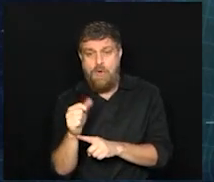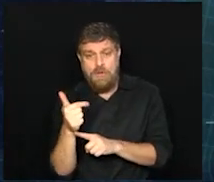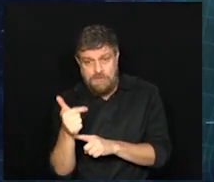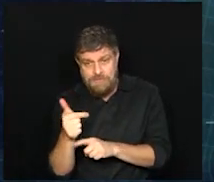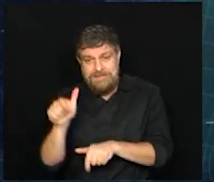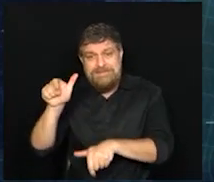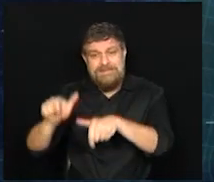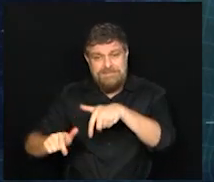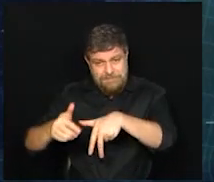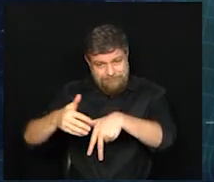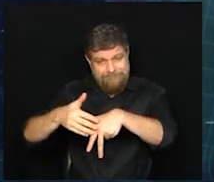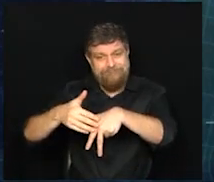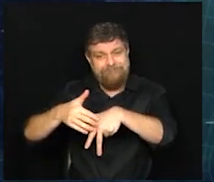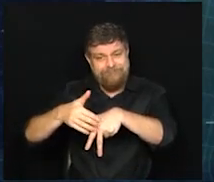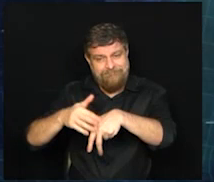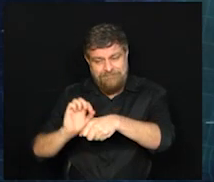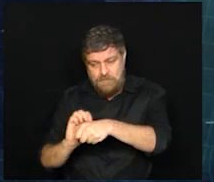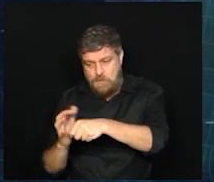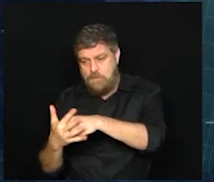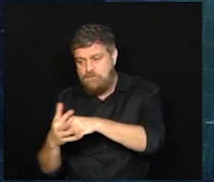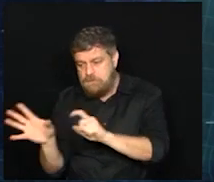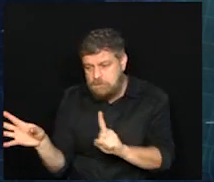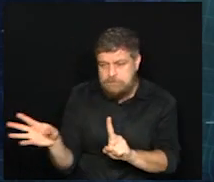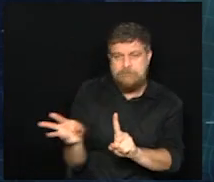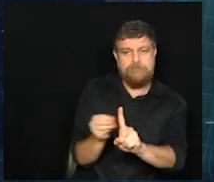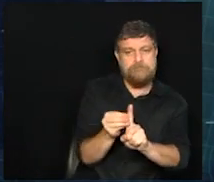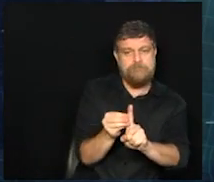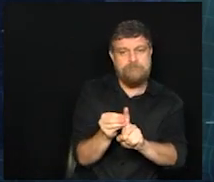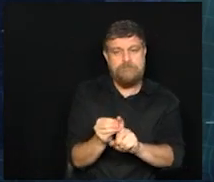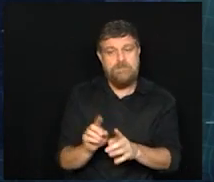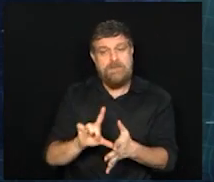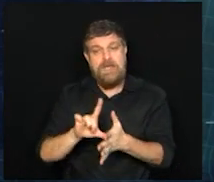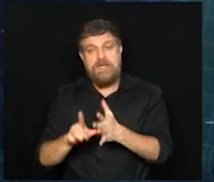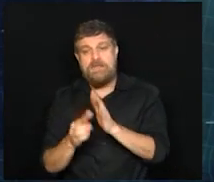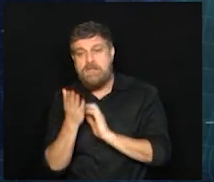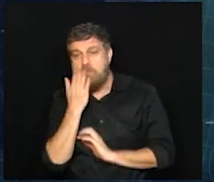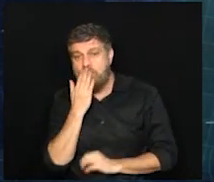120.382 casos confirmados da Covid-19. Indaiatuba,